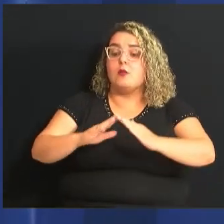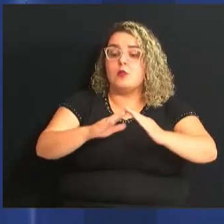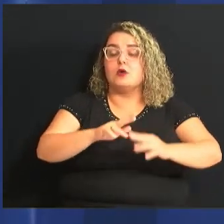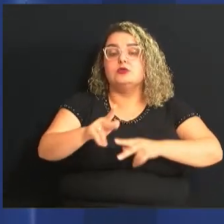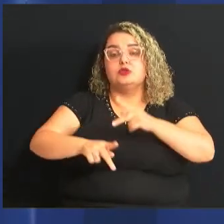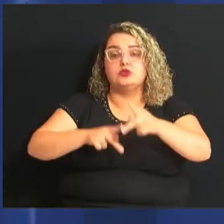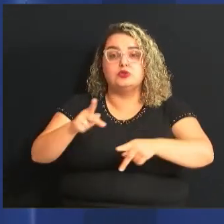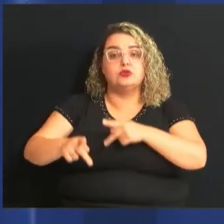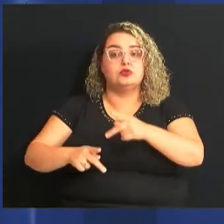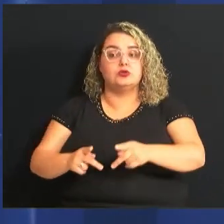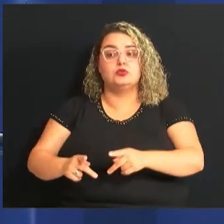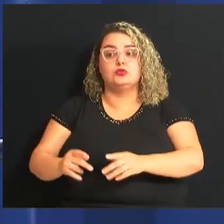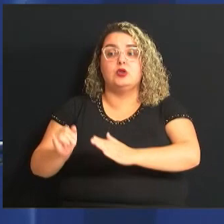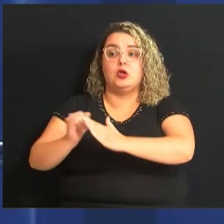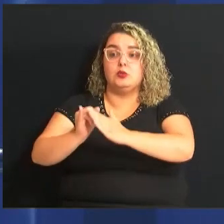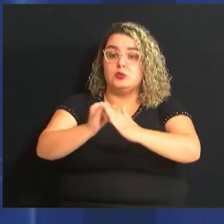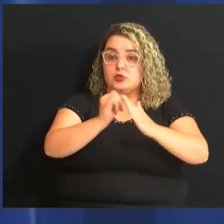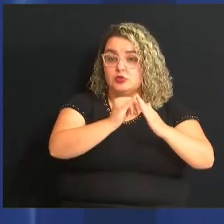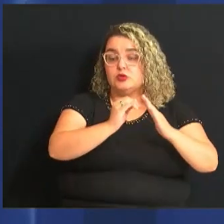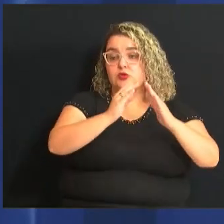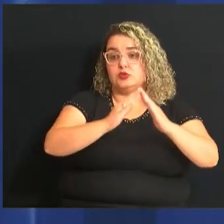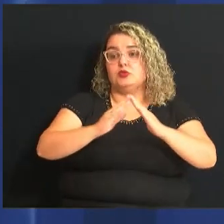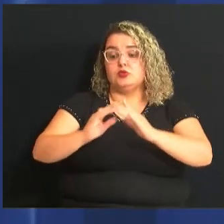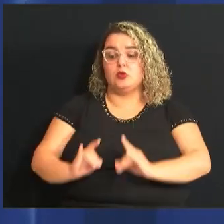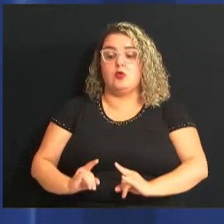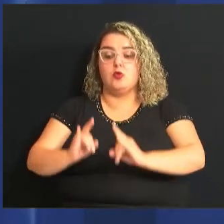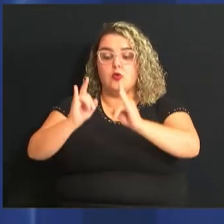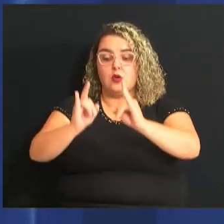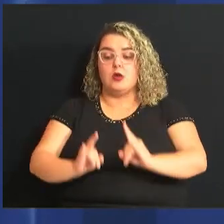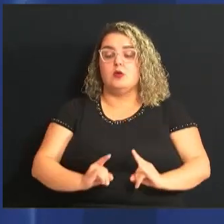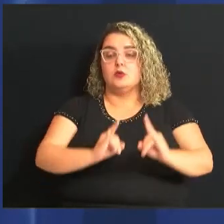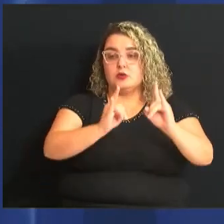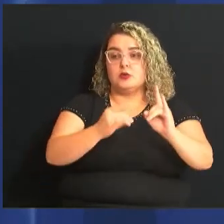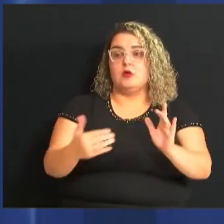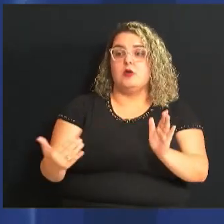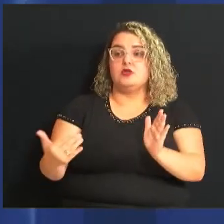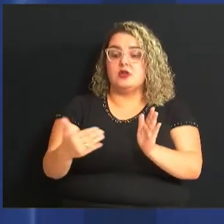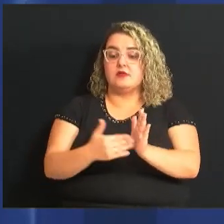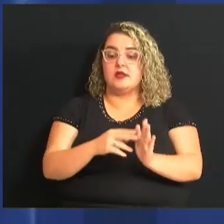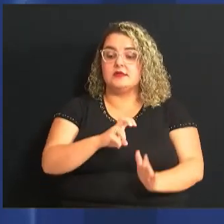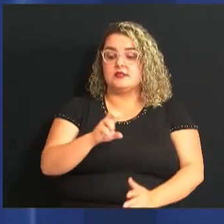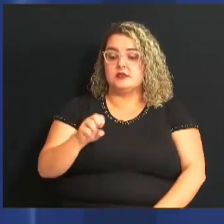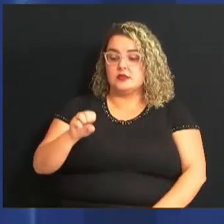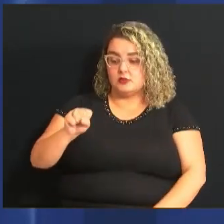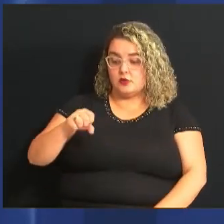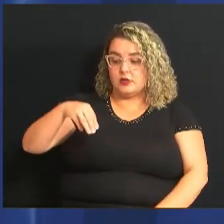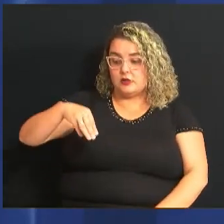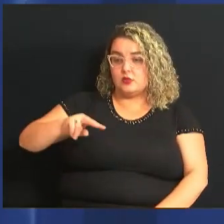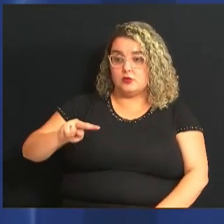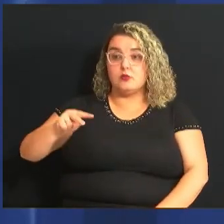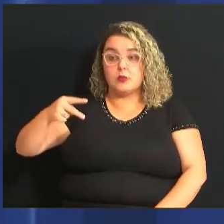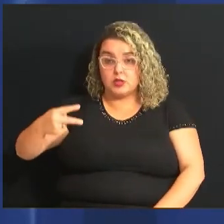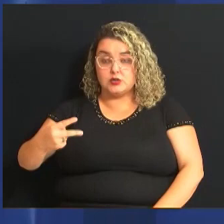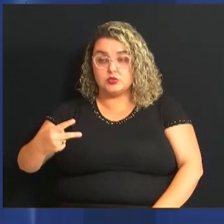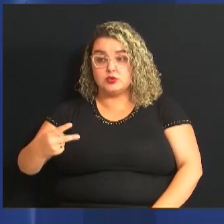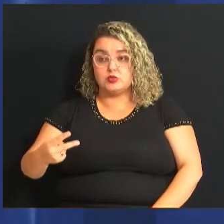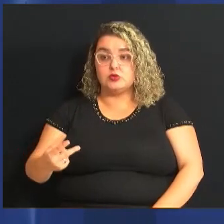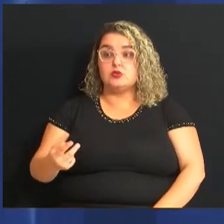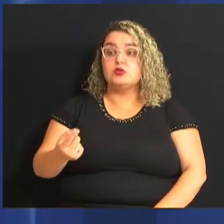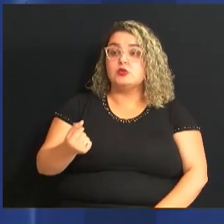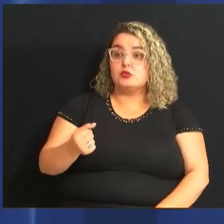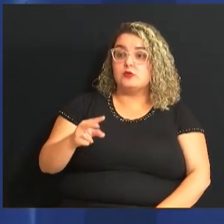imóveis residenciais verticais de até 58 metros quadrados e no valor venal de